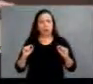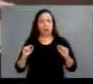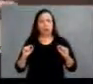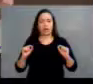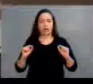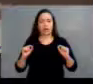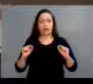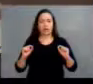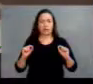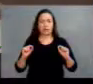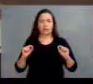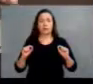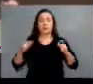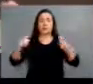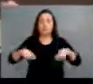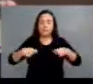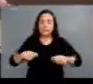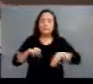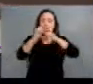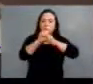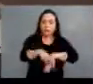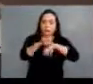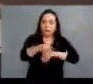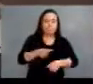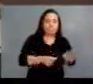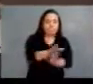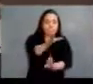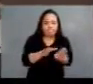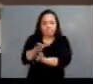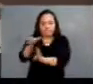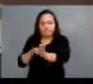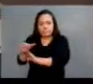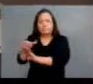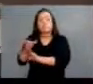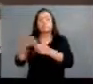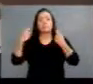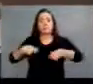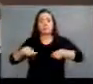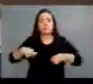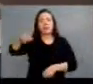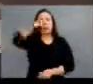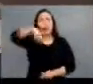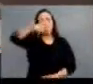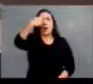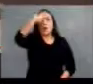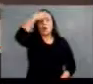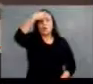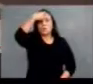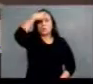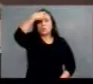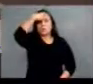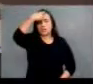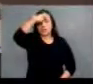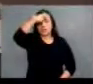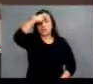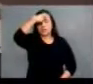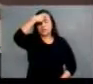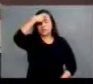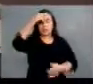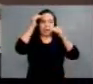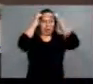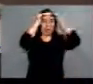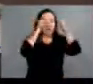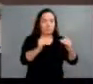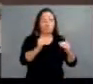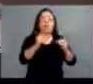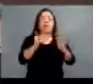ampliemos a educação, que ampliemos a sensibilidade, que ampliemos a cidadania,